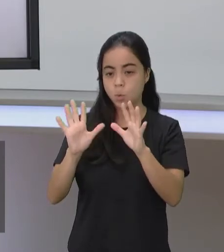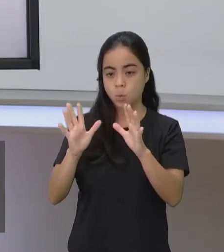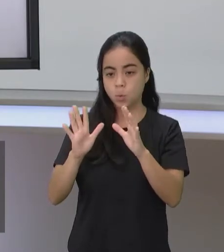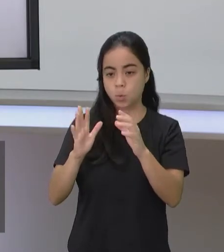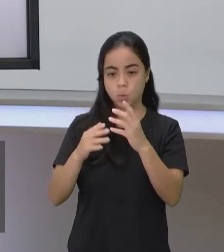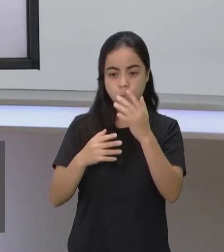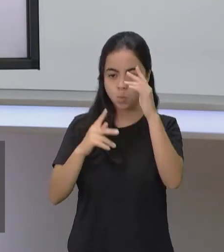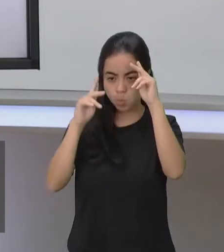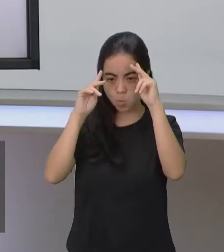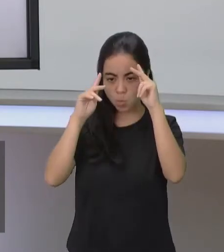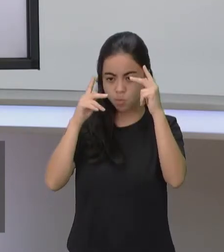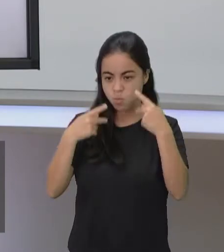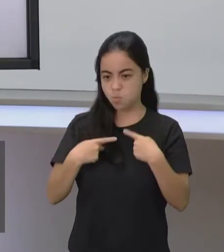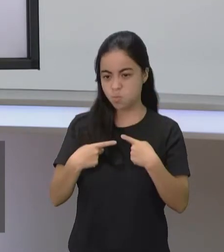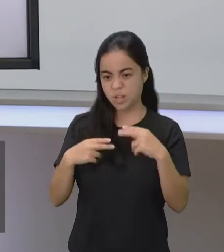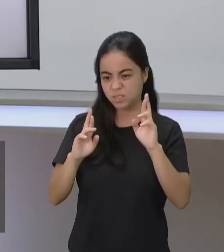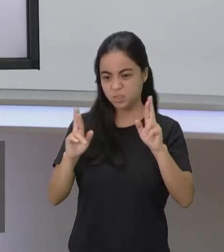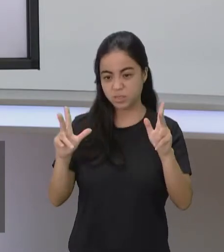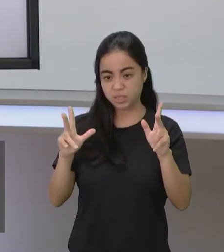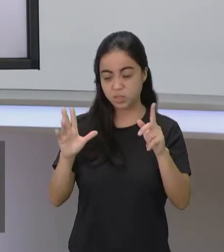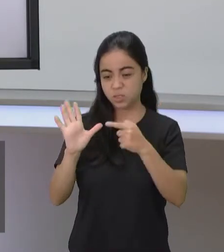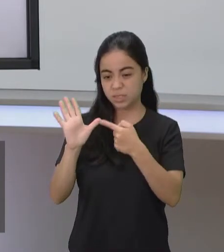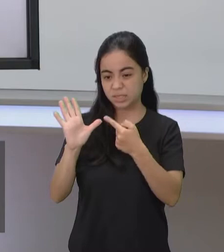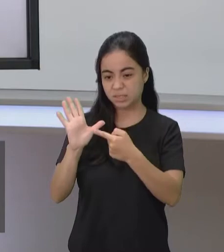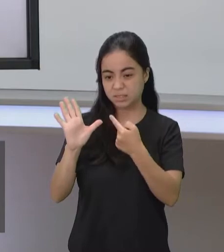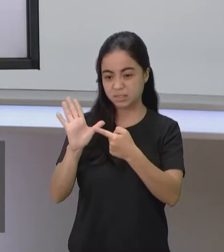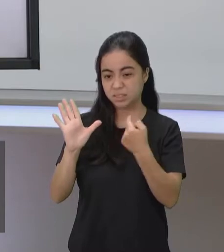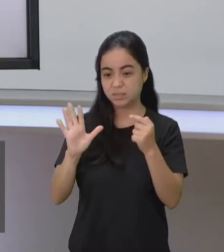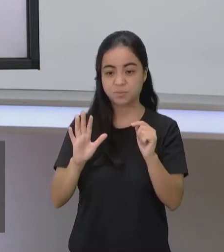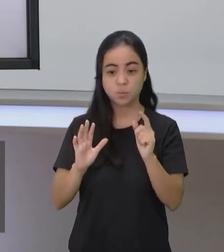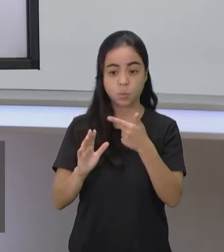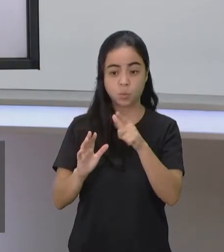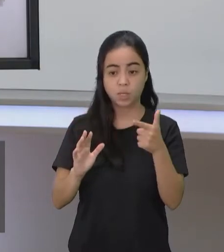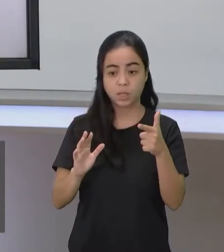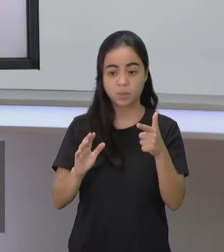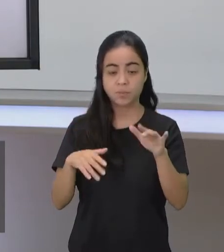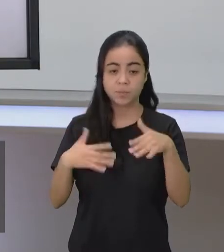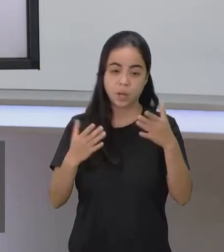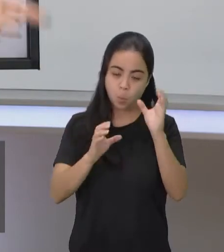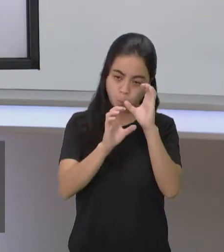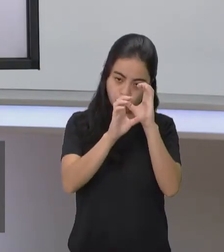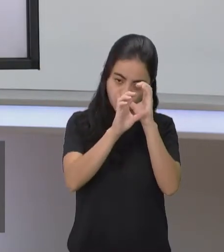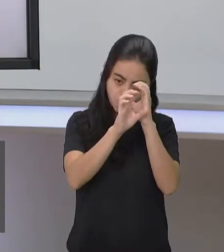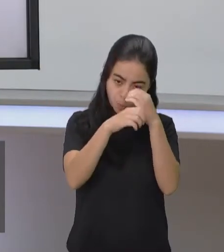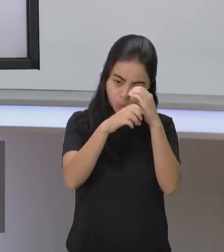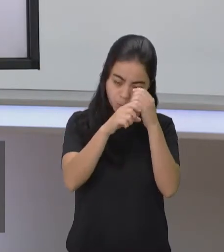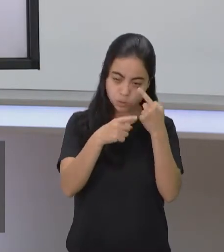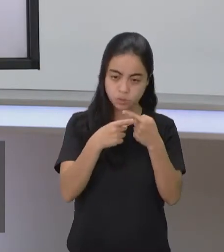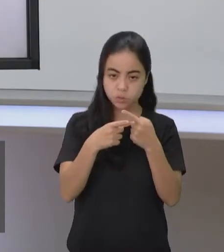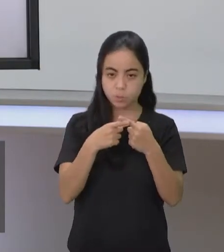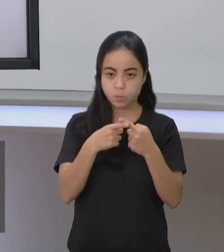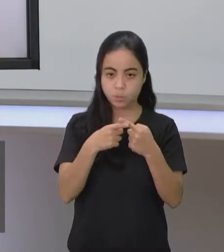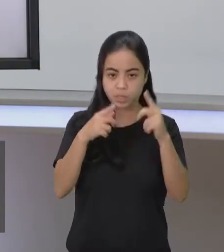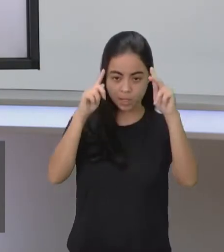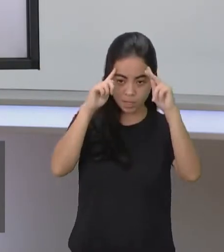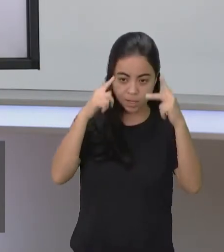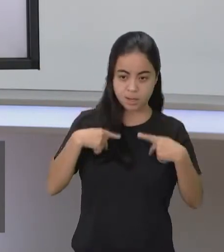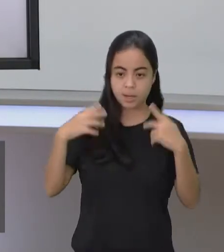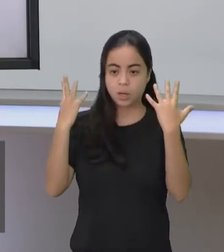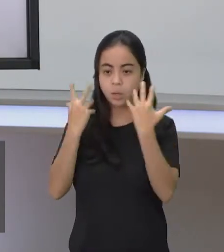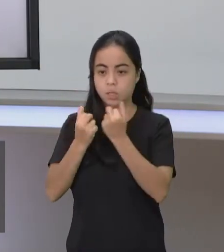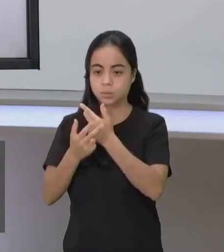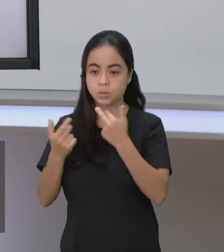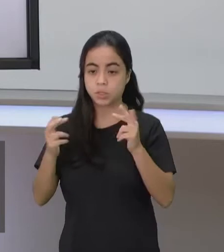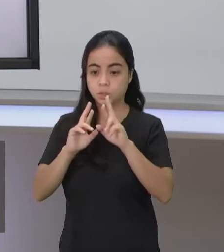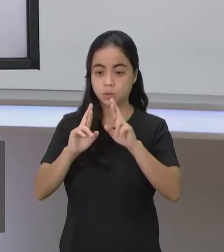a nossa, ter esse polegar opositor. Então, você vai encontrar ali na biologia por que animais são diferentes de humanos, enfim. Mas o